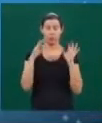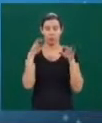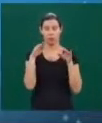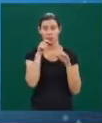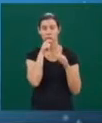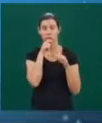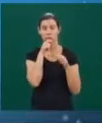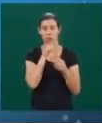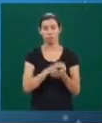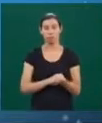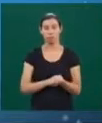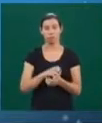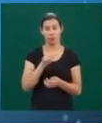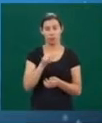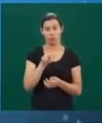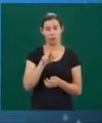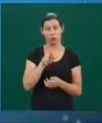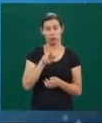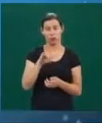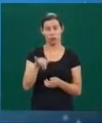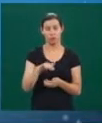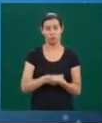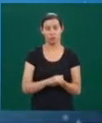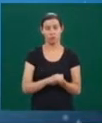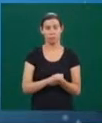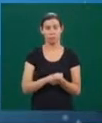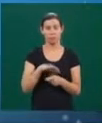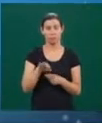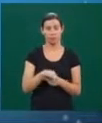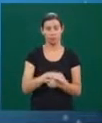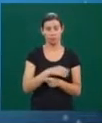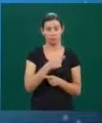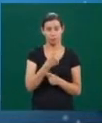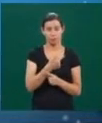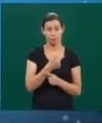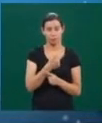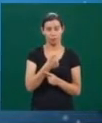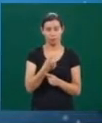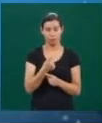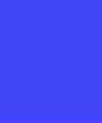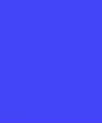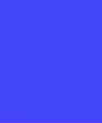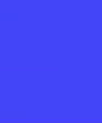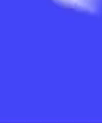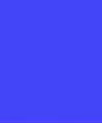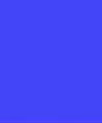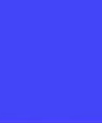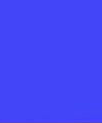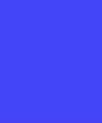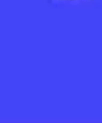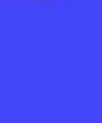na cidade. Em Araguari, a temperatura varia entre 21 e 33 graus.